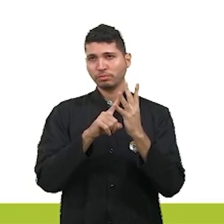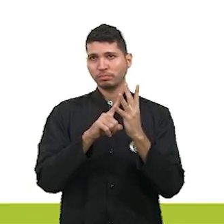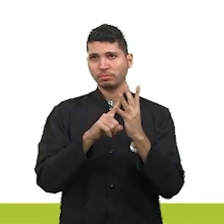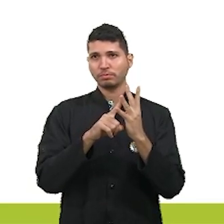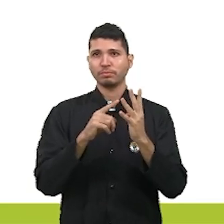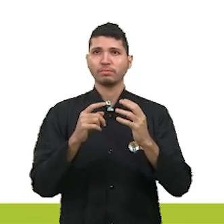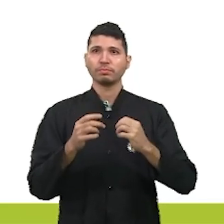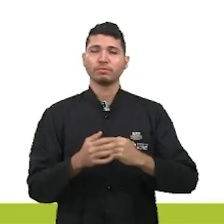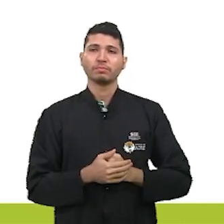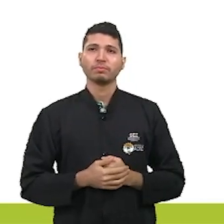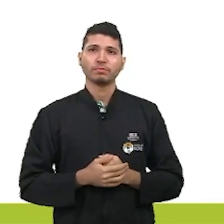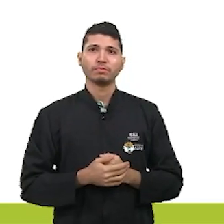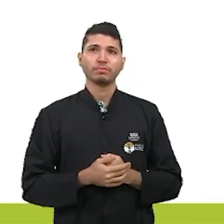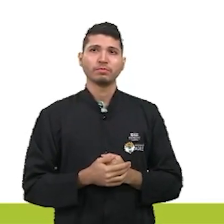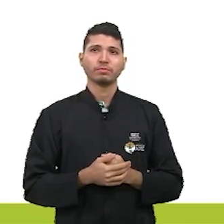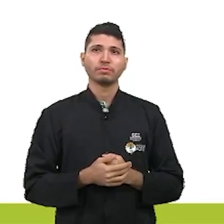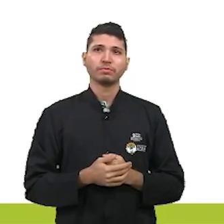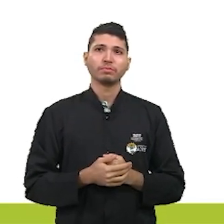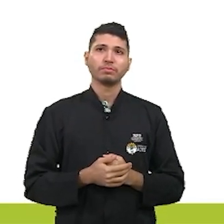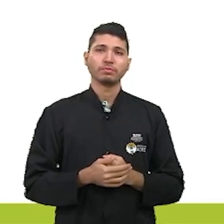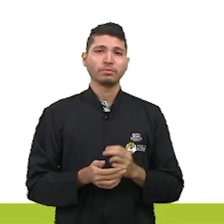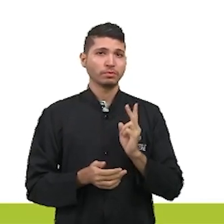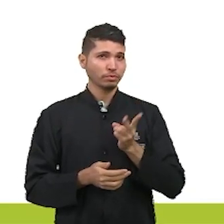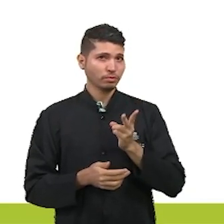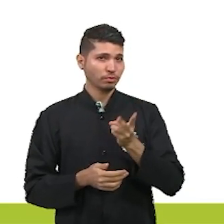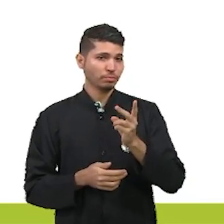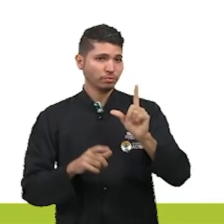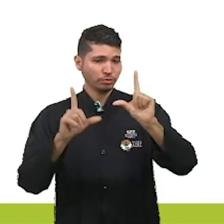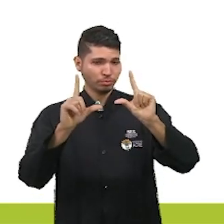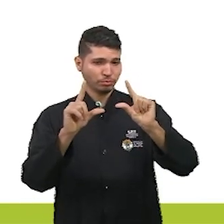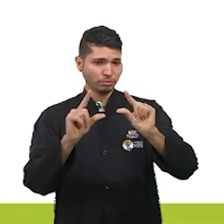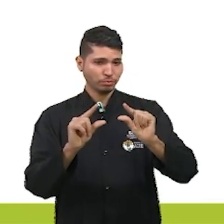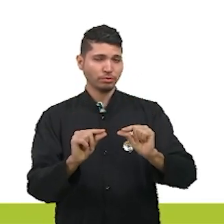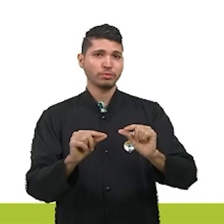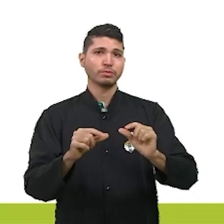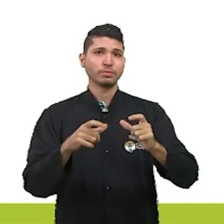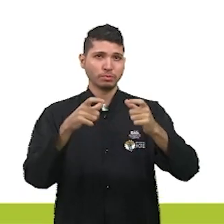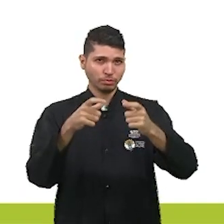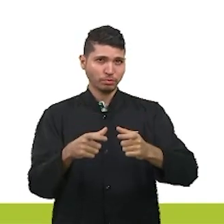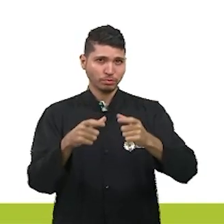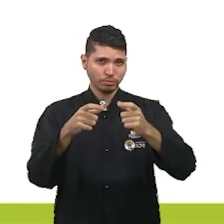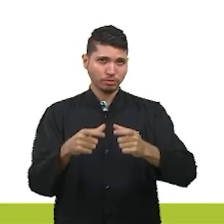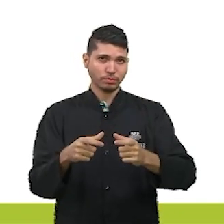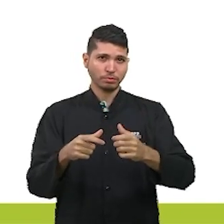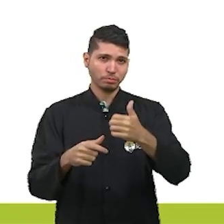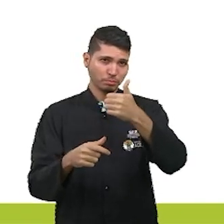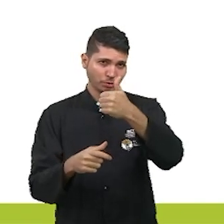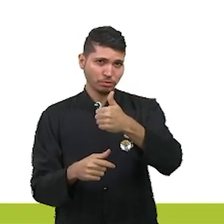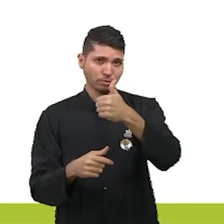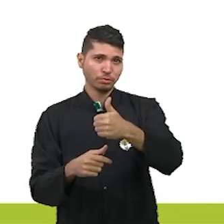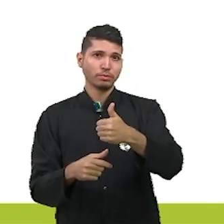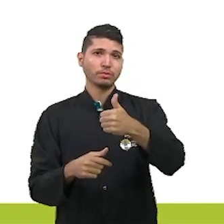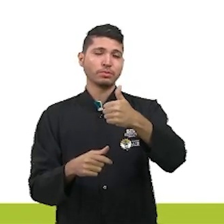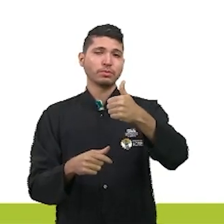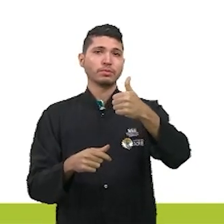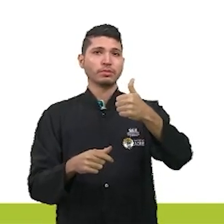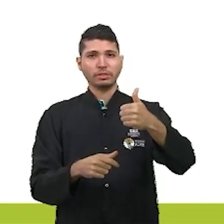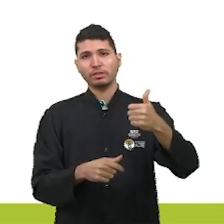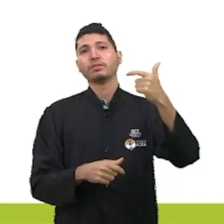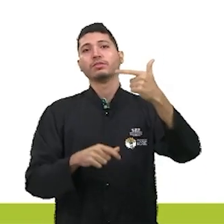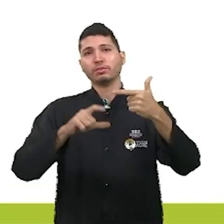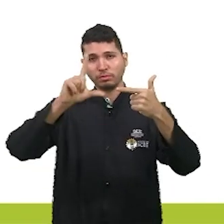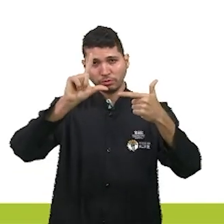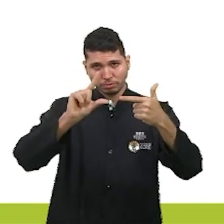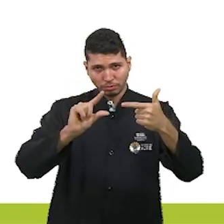uma pessoa para a próxima posição, até que você vai chegar nas últimas posições, 3 vezes 2 vezes